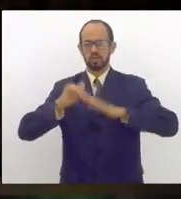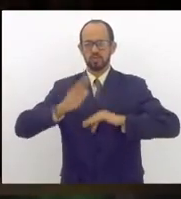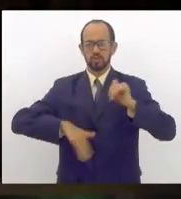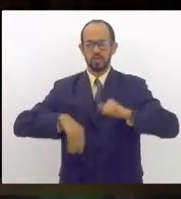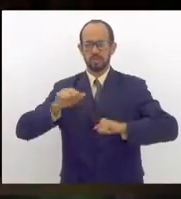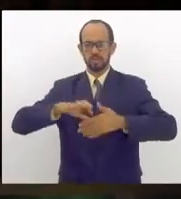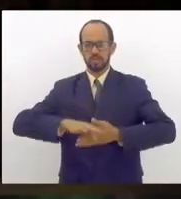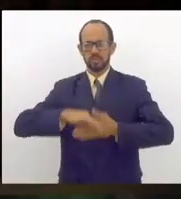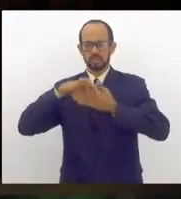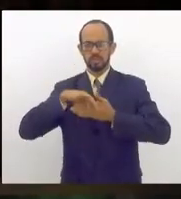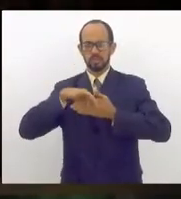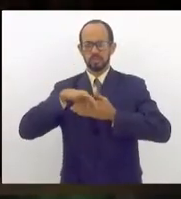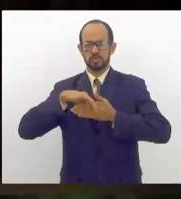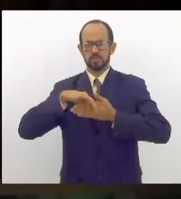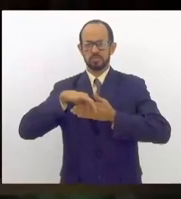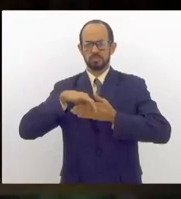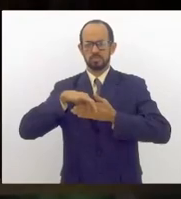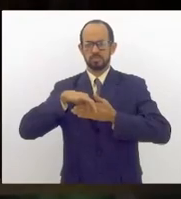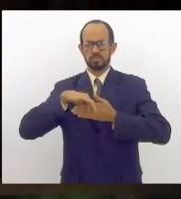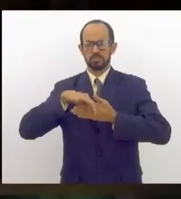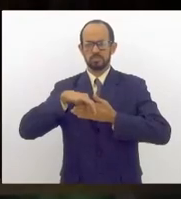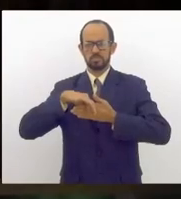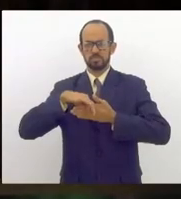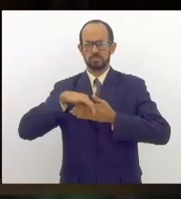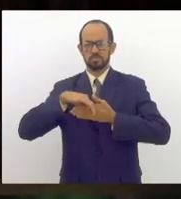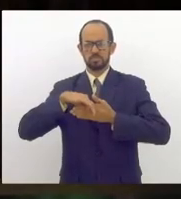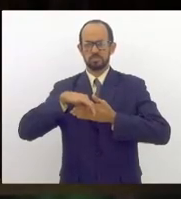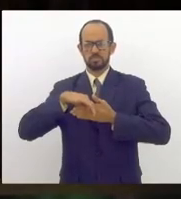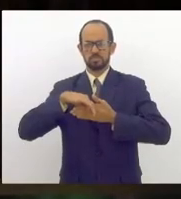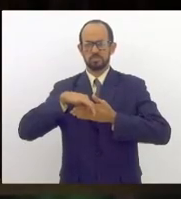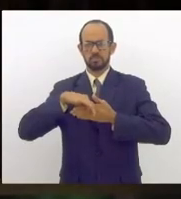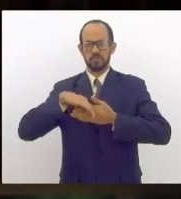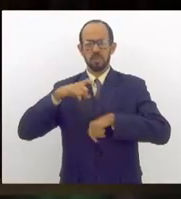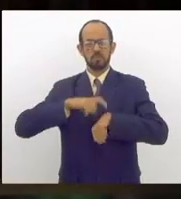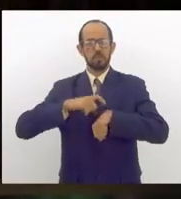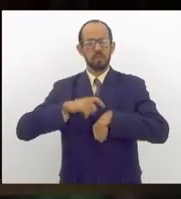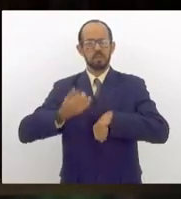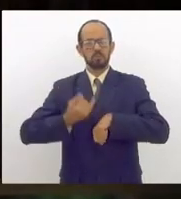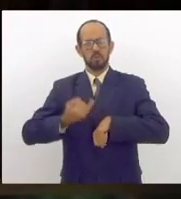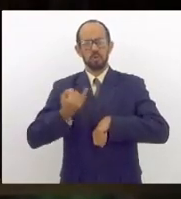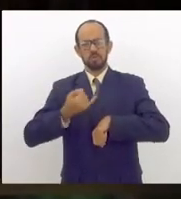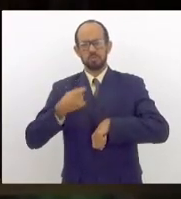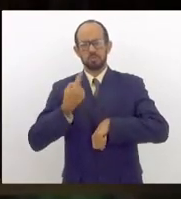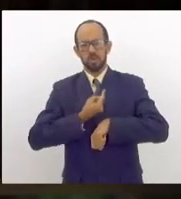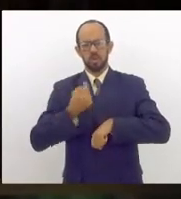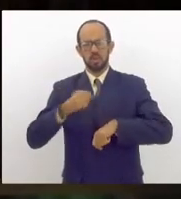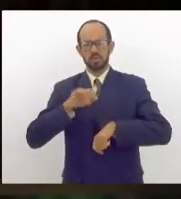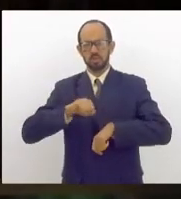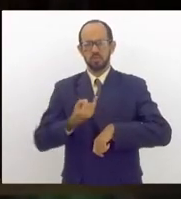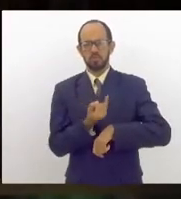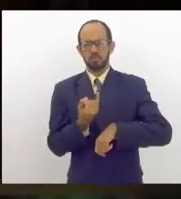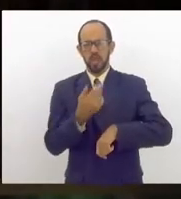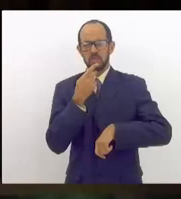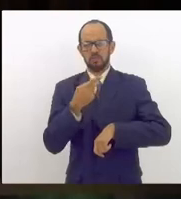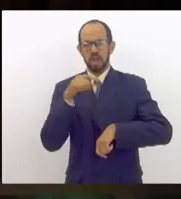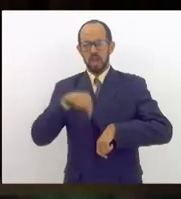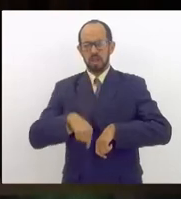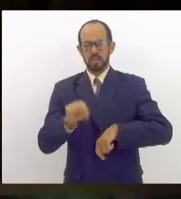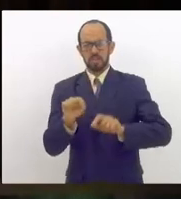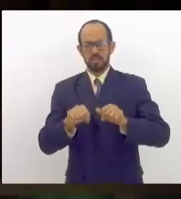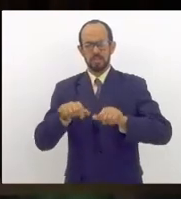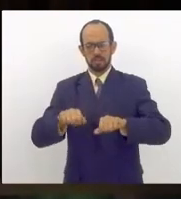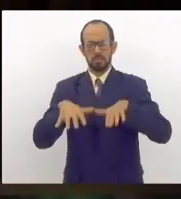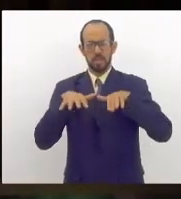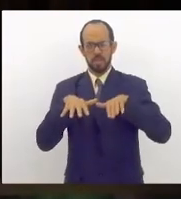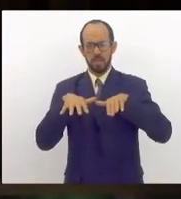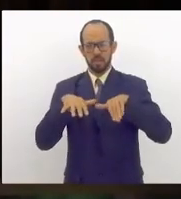líderes e é um momento importante para nós essa oportunidade de falar aqui né na